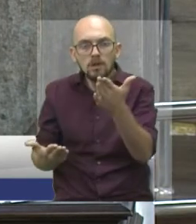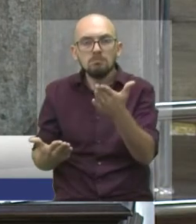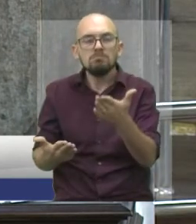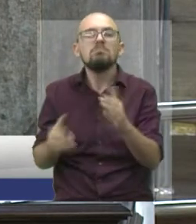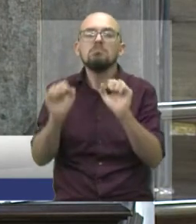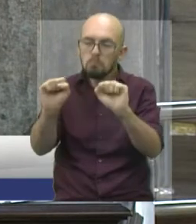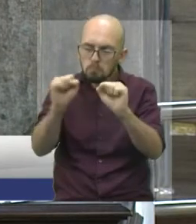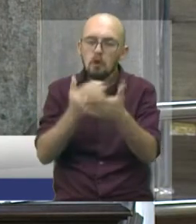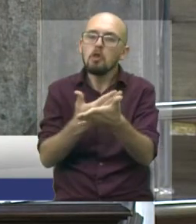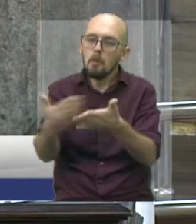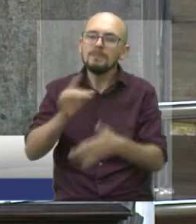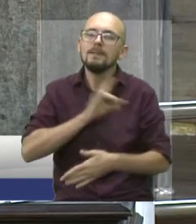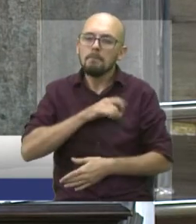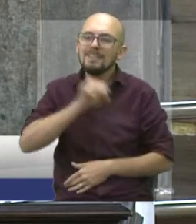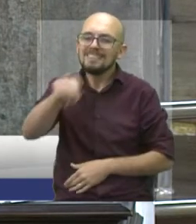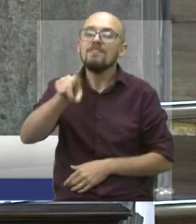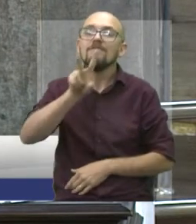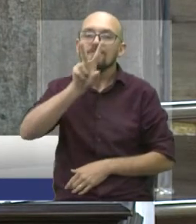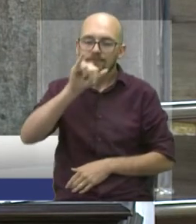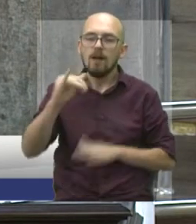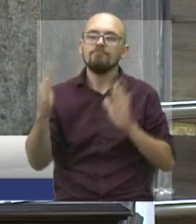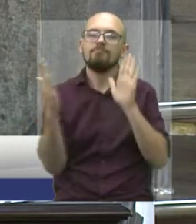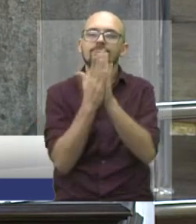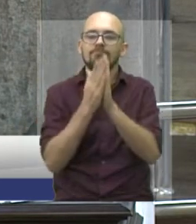ficar com medo que o senhor vai me enfrentar.